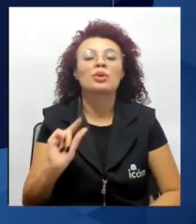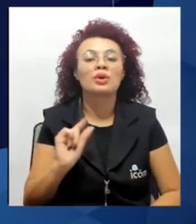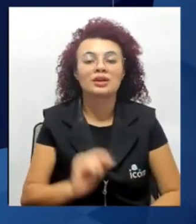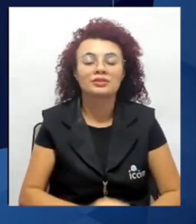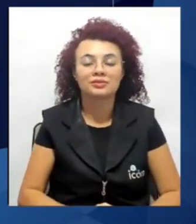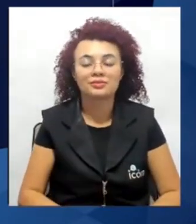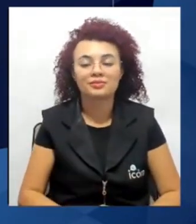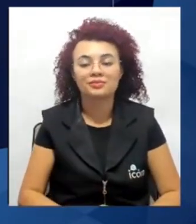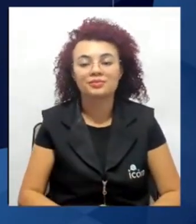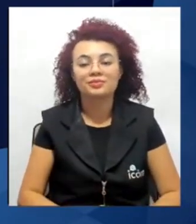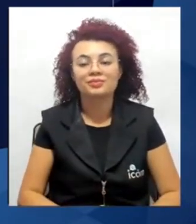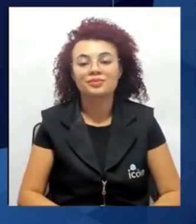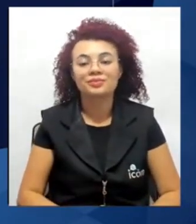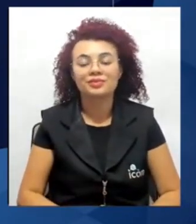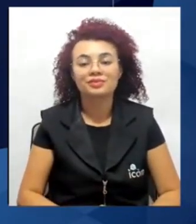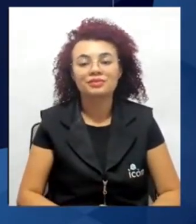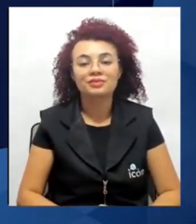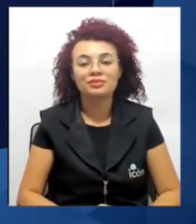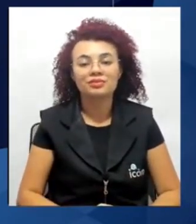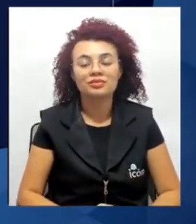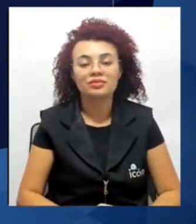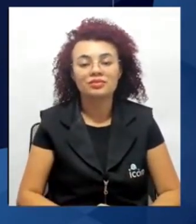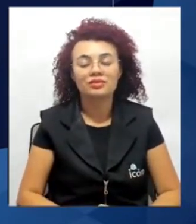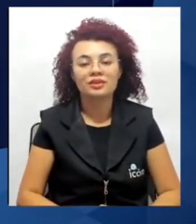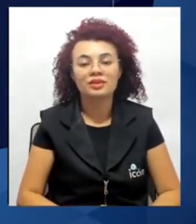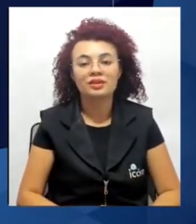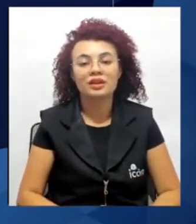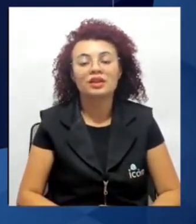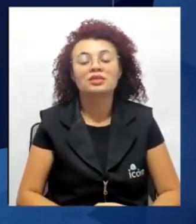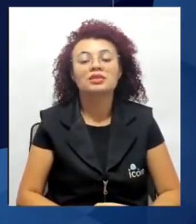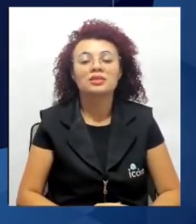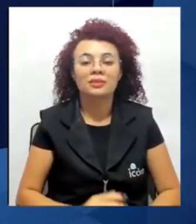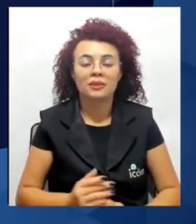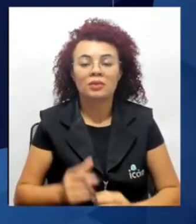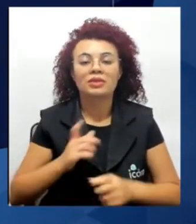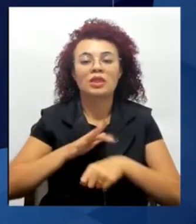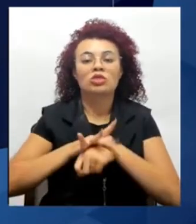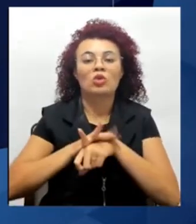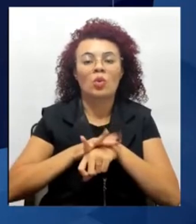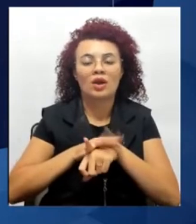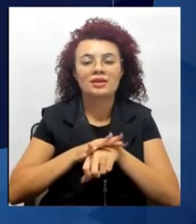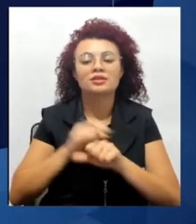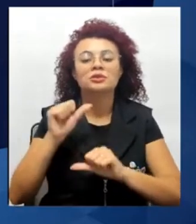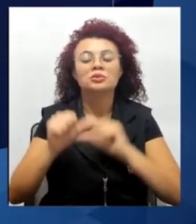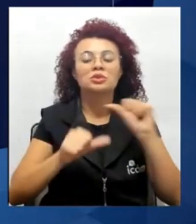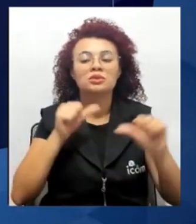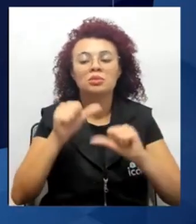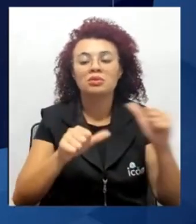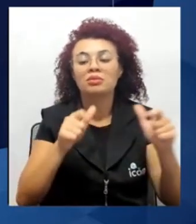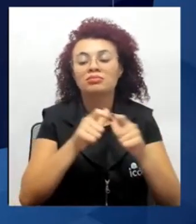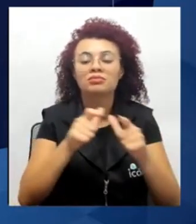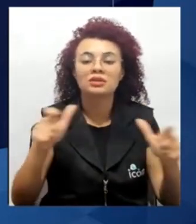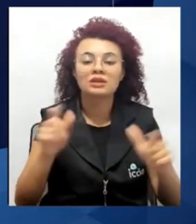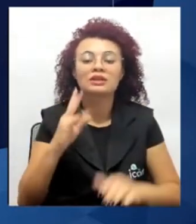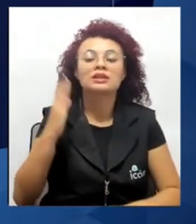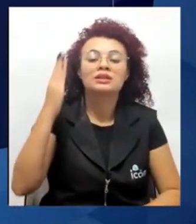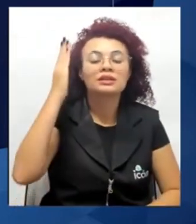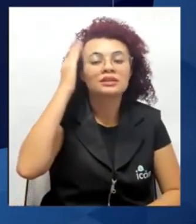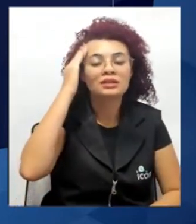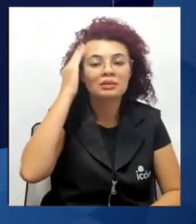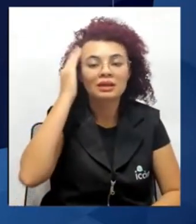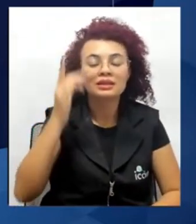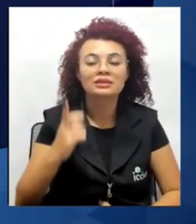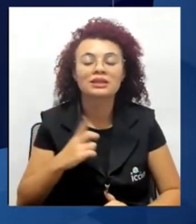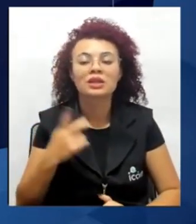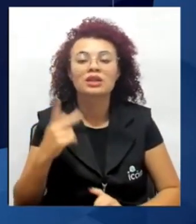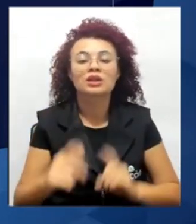Apesar da etiologia da doença ser variável, há uma característica comum, definida por cateterismo cardíaco direito, que é o aumento da pressão arterial